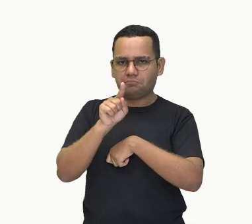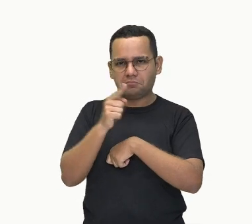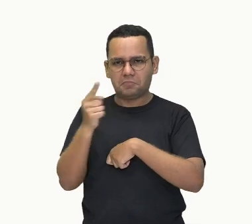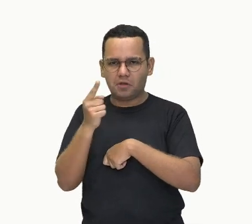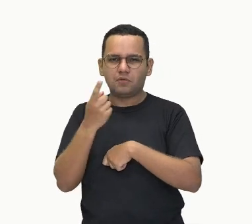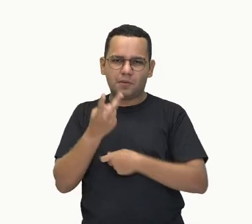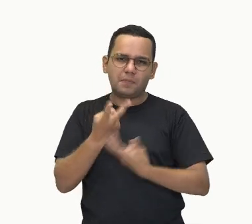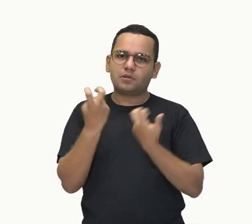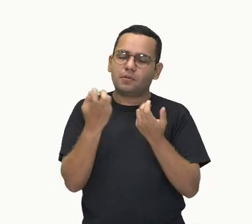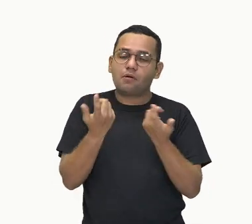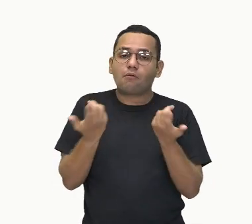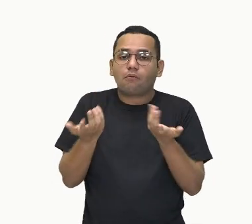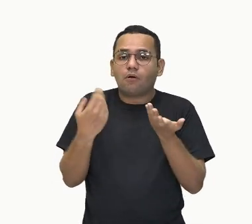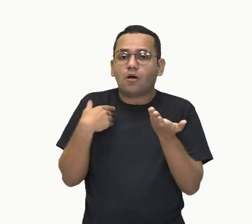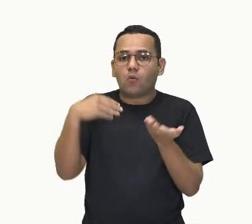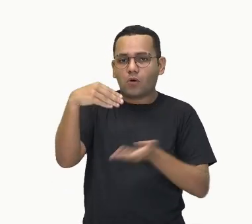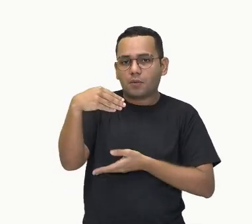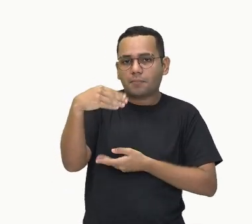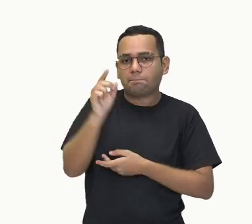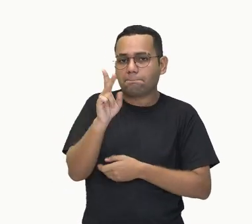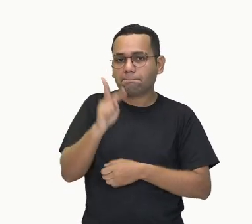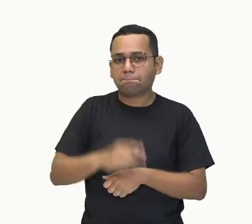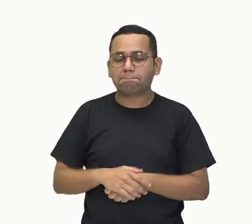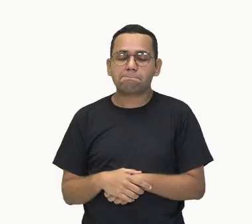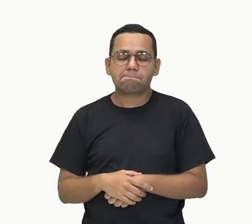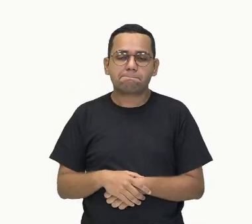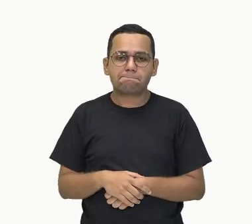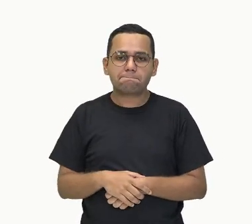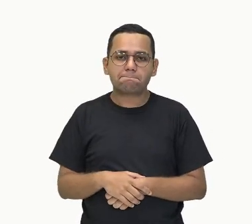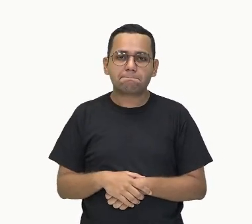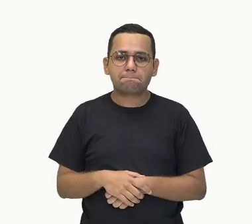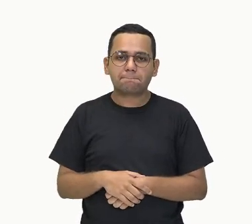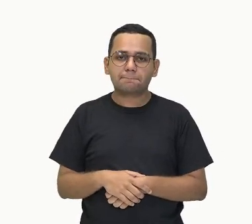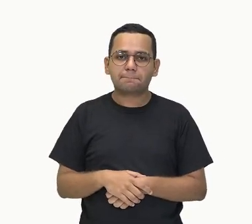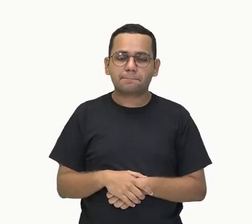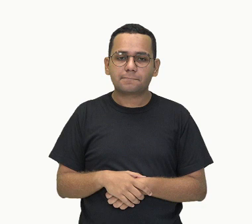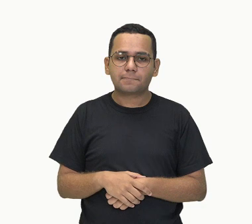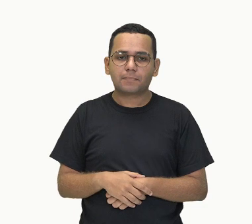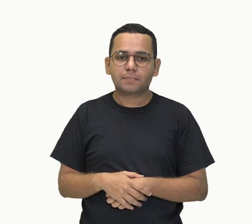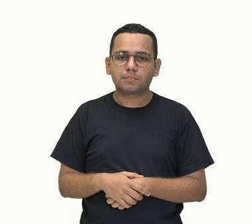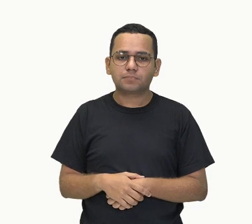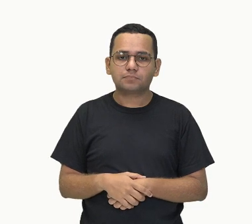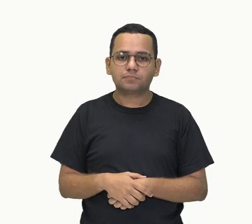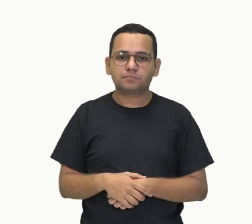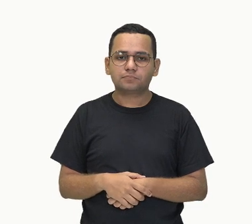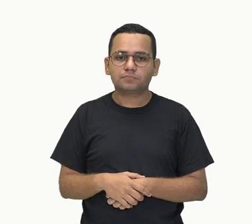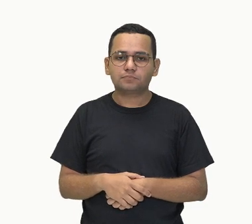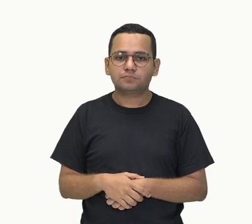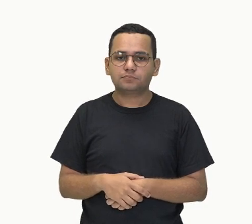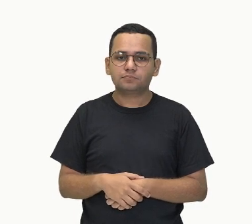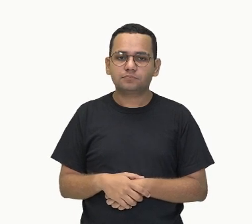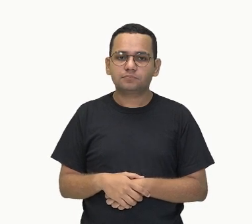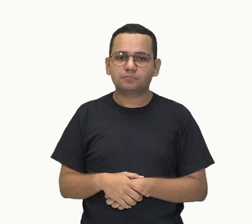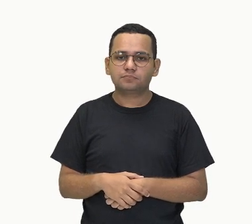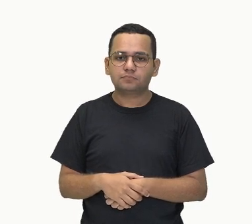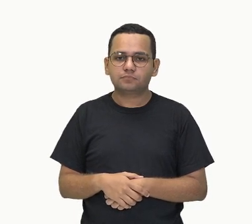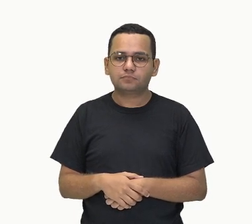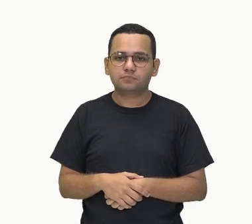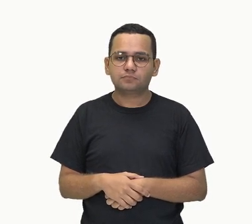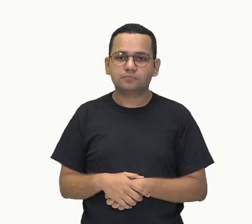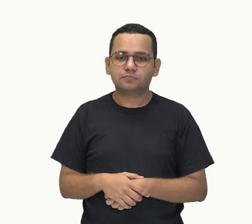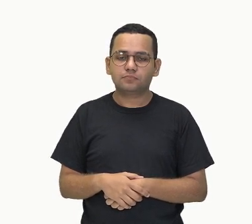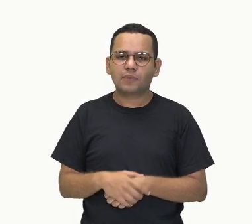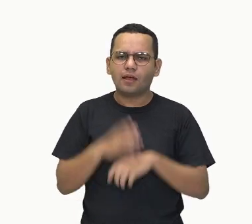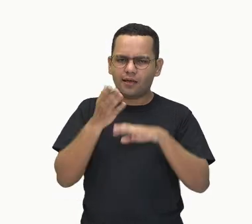do coeficiente, tá bom? No primeiro exemplo, eu mostrei para vocês, né,